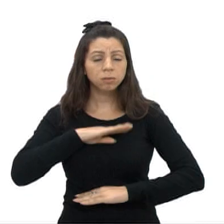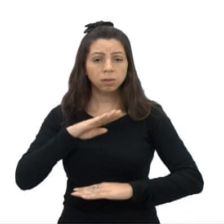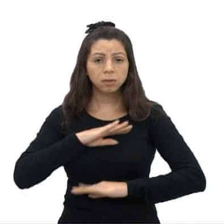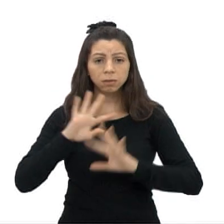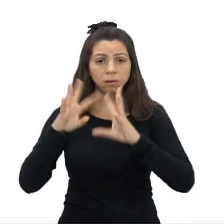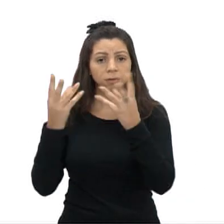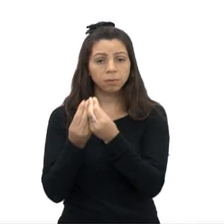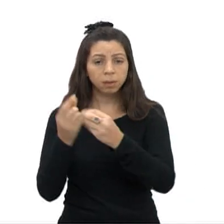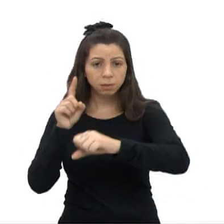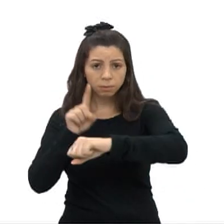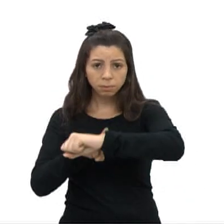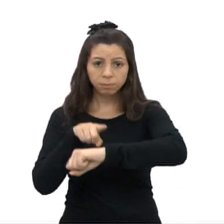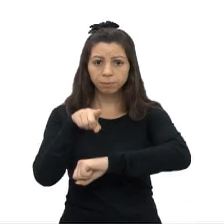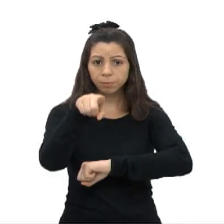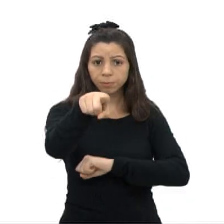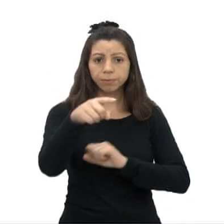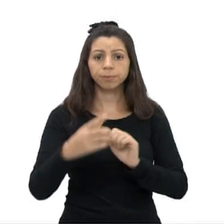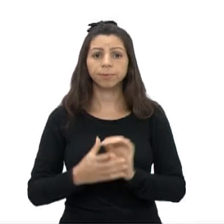você.